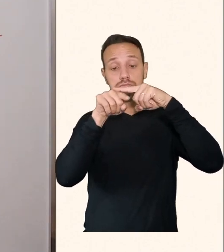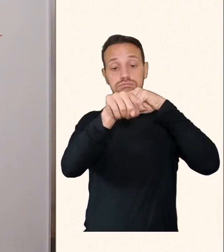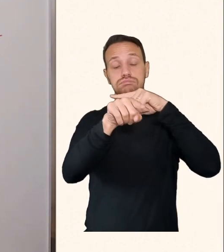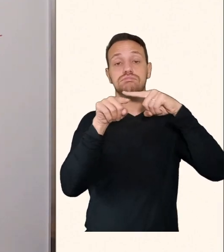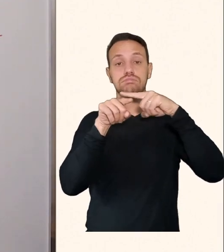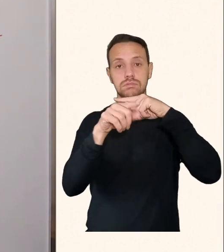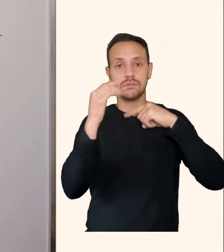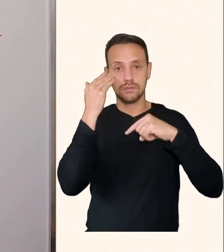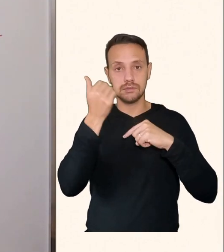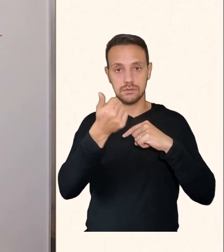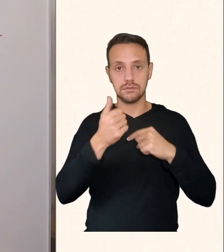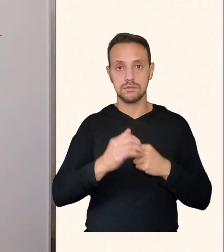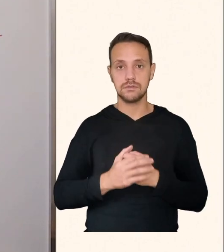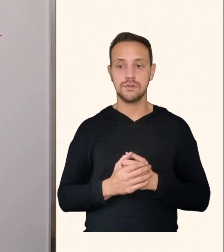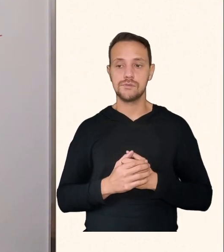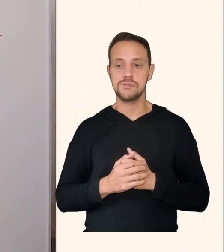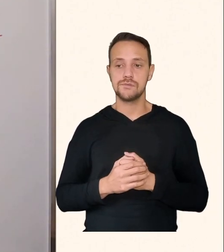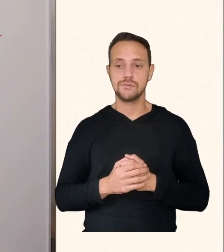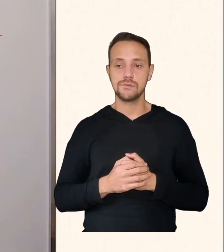Na direção X.